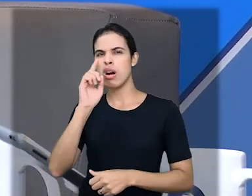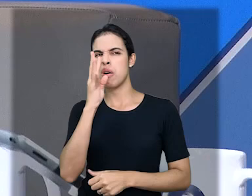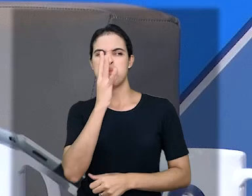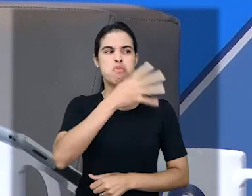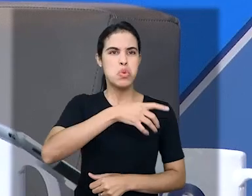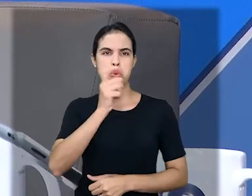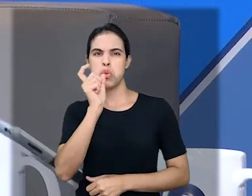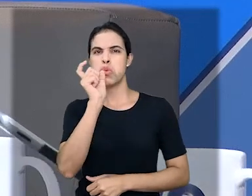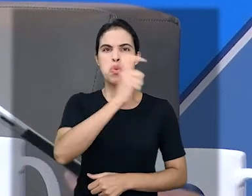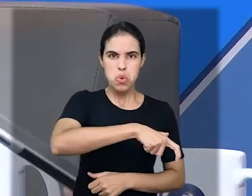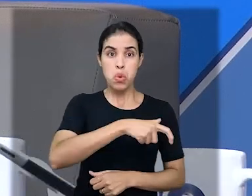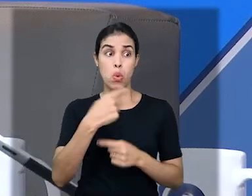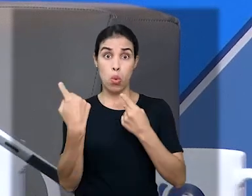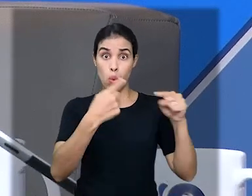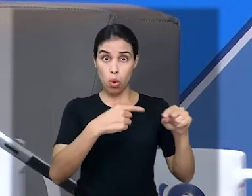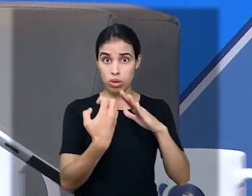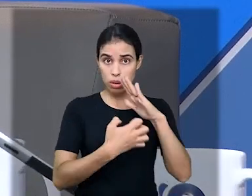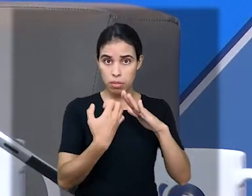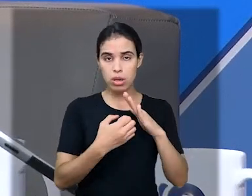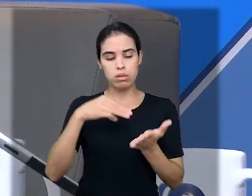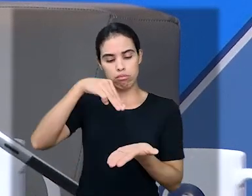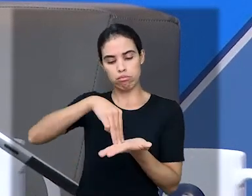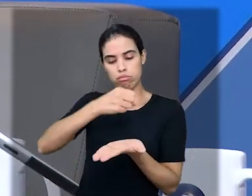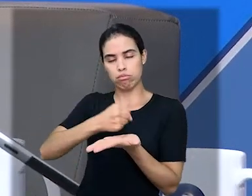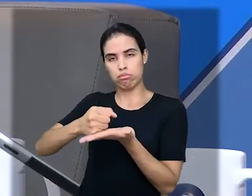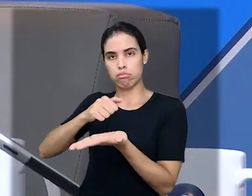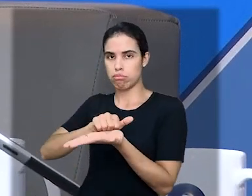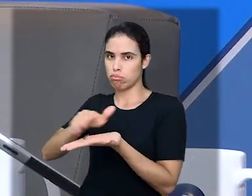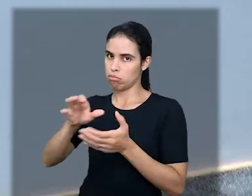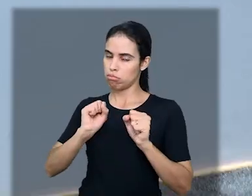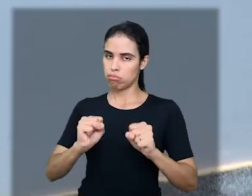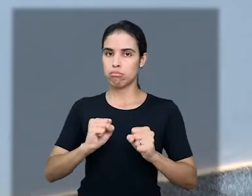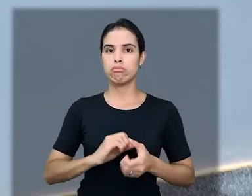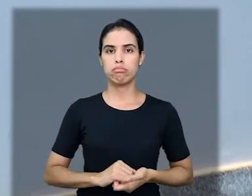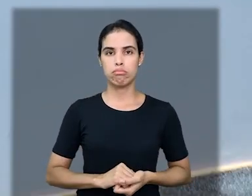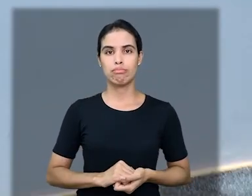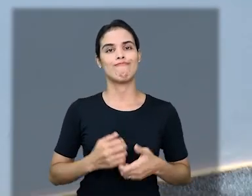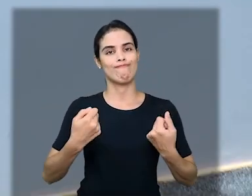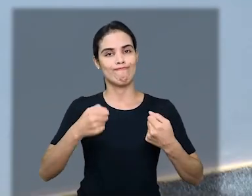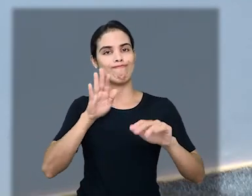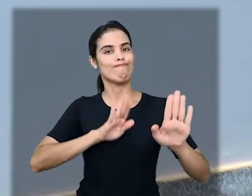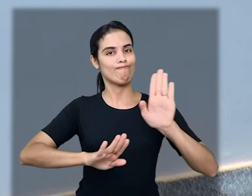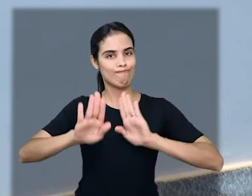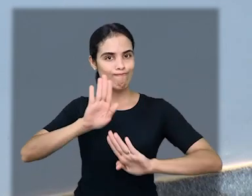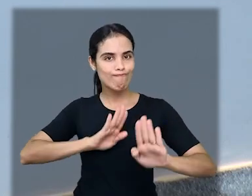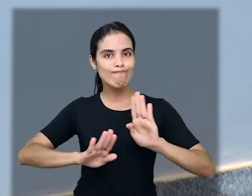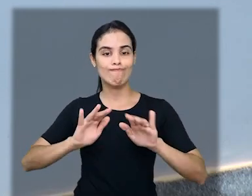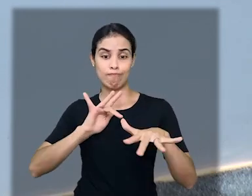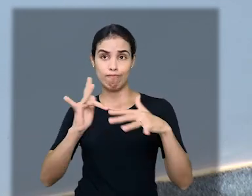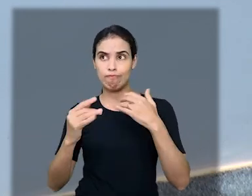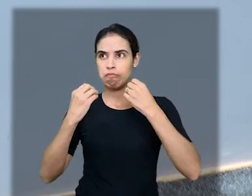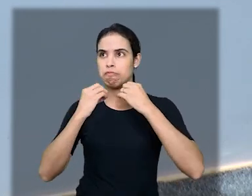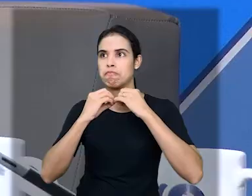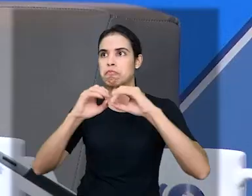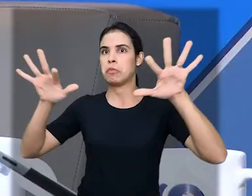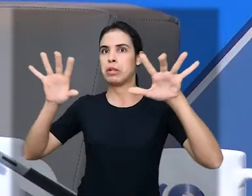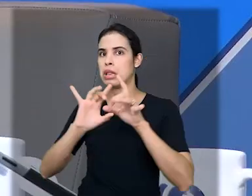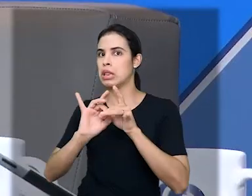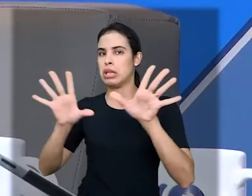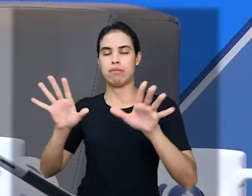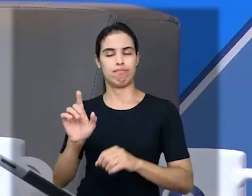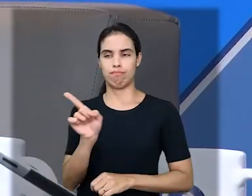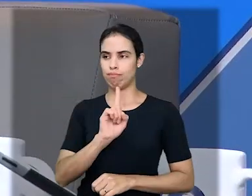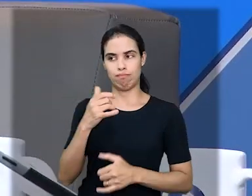falou mal da empresa, pode sim ser dispensado por justa causa. Hoje o pessoal tem que ter muito cuidado com o que fala nas redes sociais, né? Muito